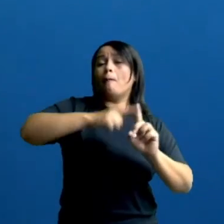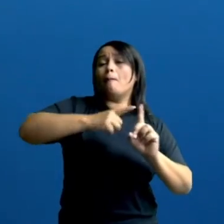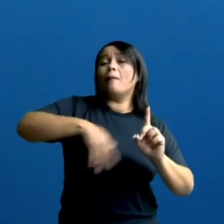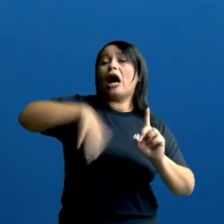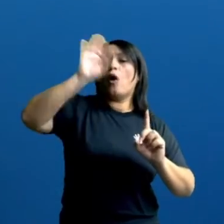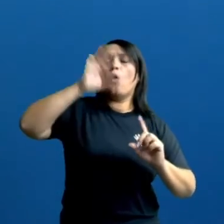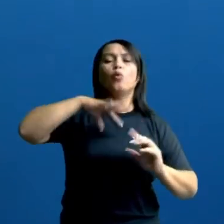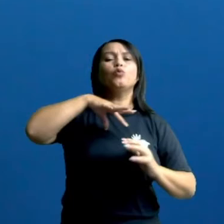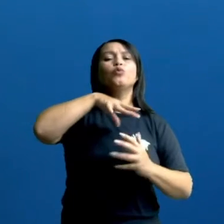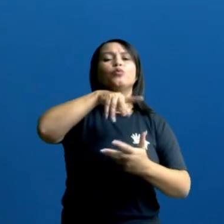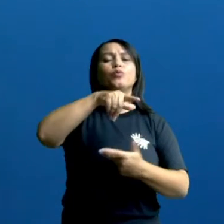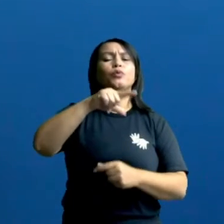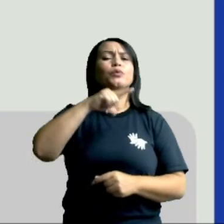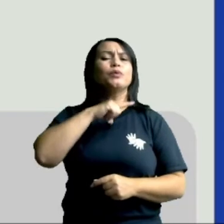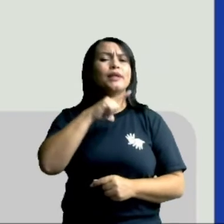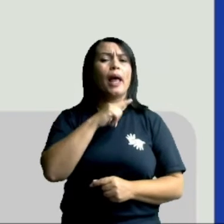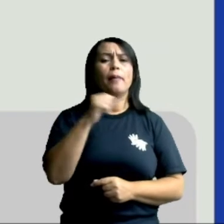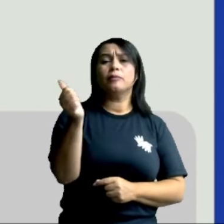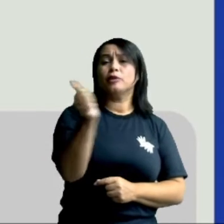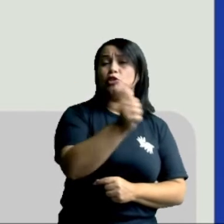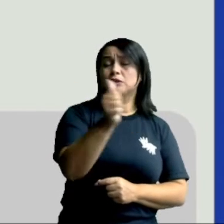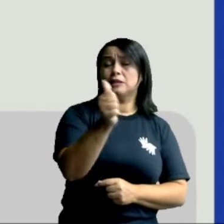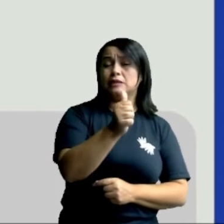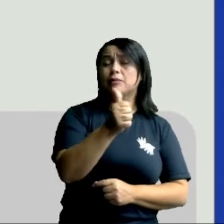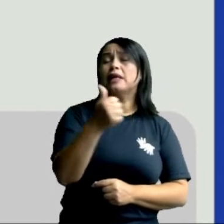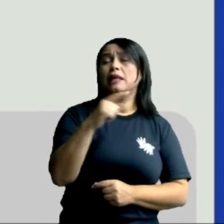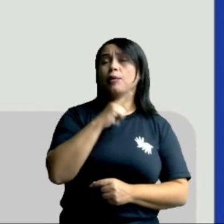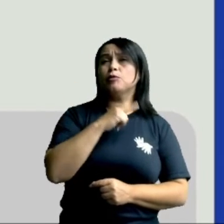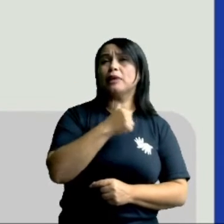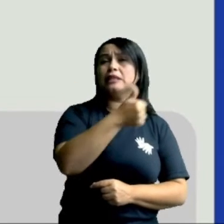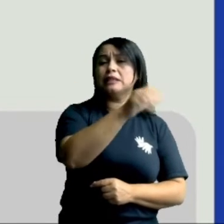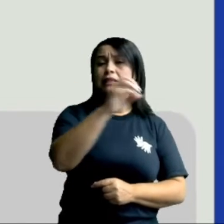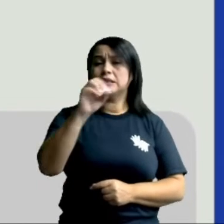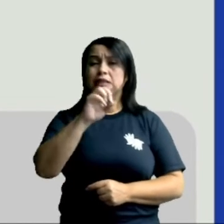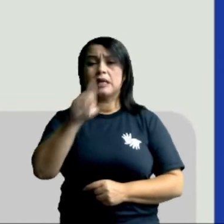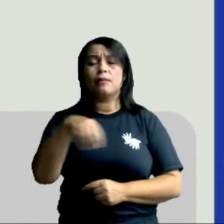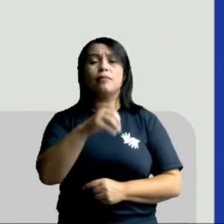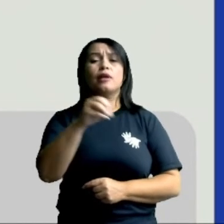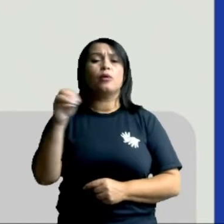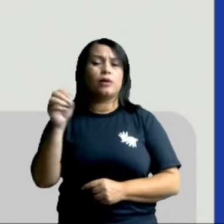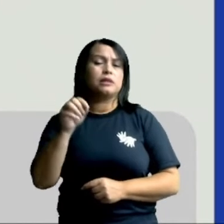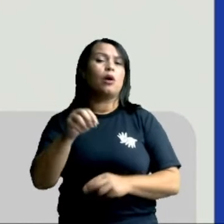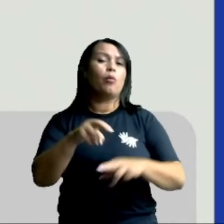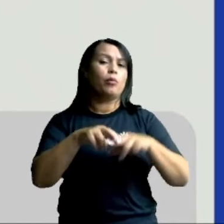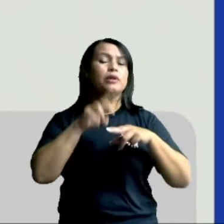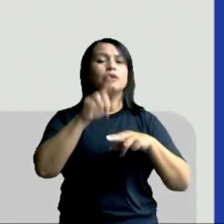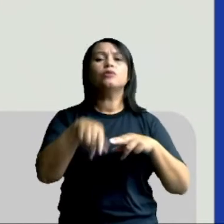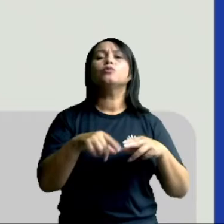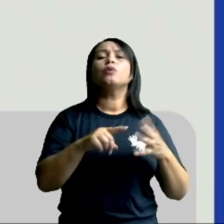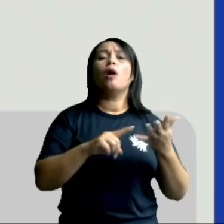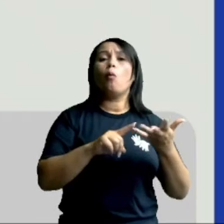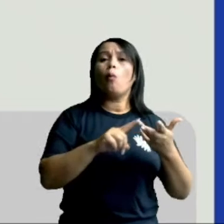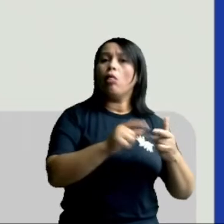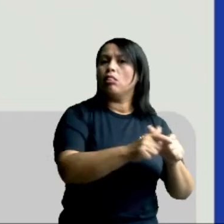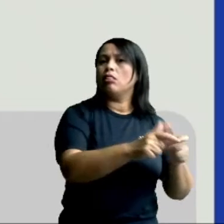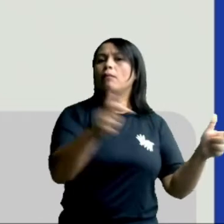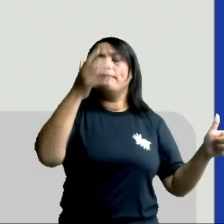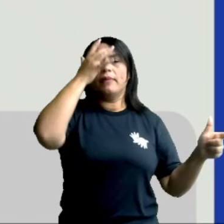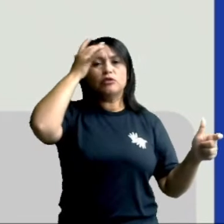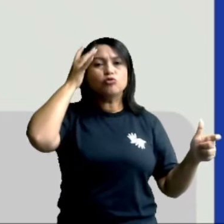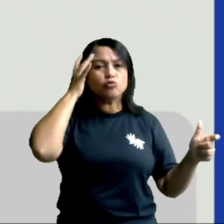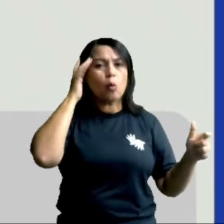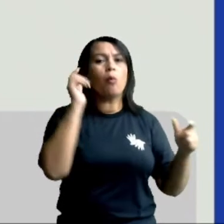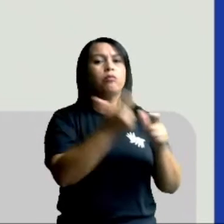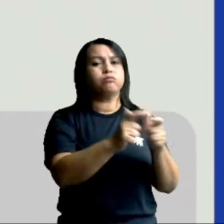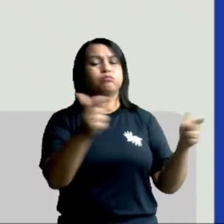tem, ó, mais de 100 milhões de habitantes, então é populoso. Mas quando eu divido pela área, que é imensa,